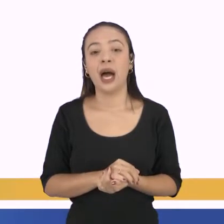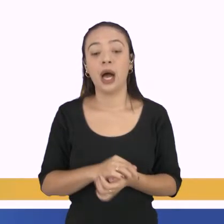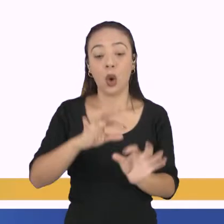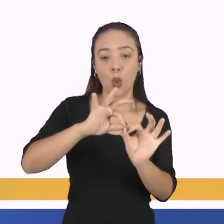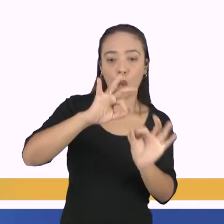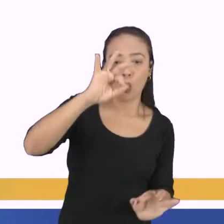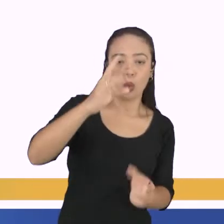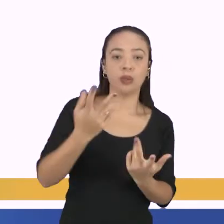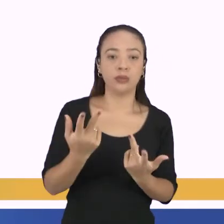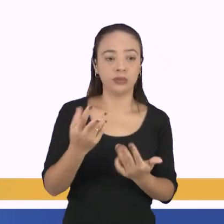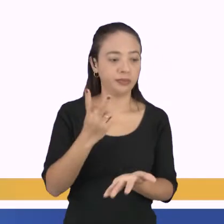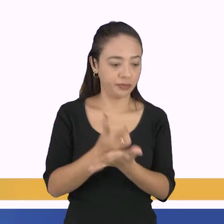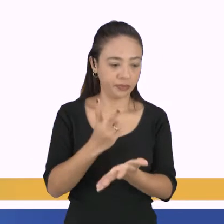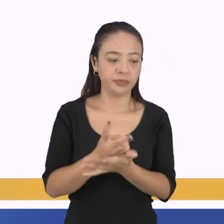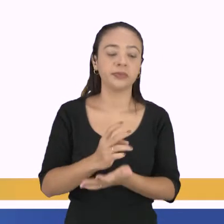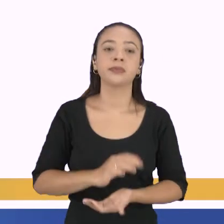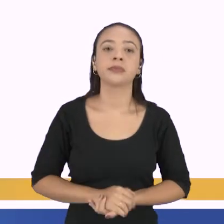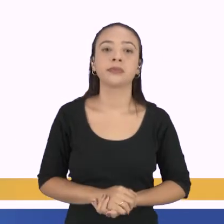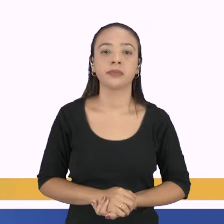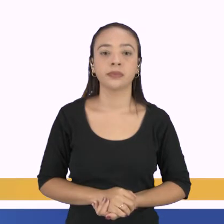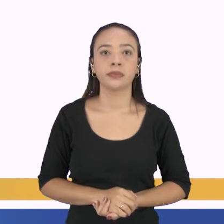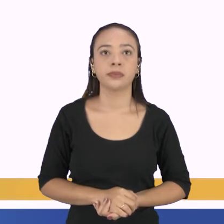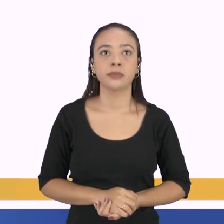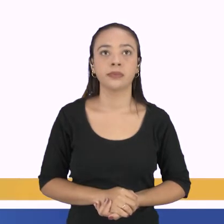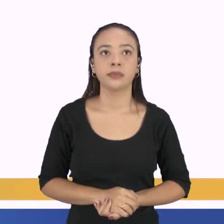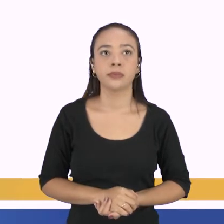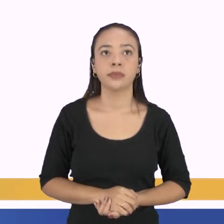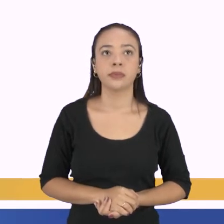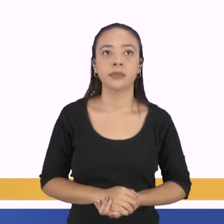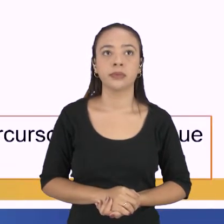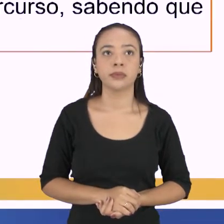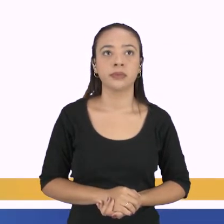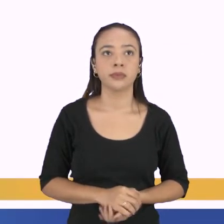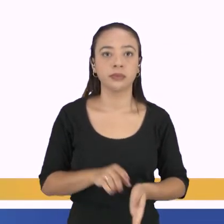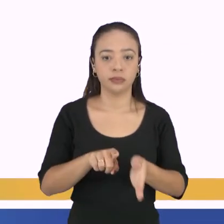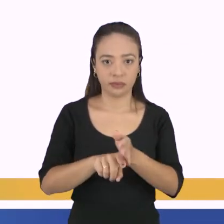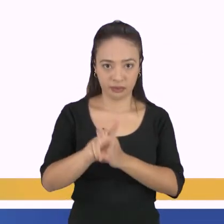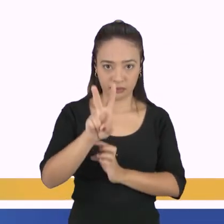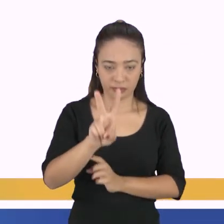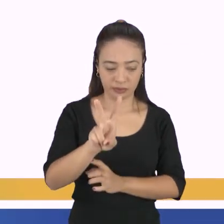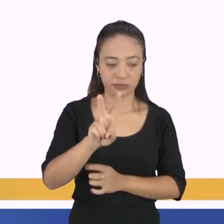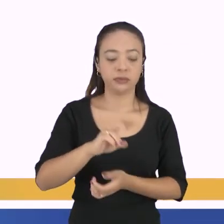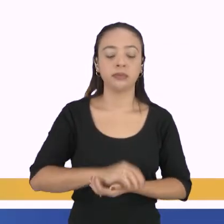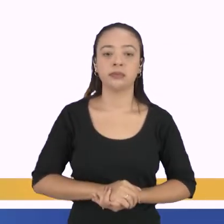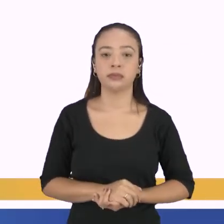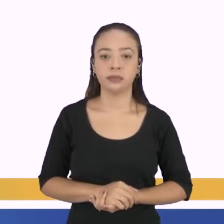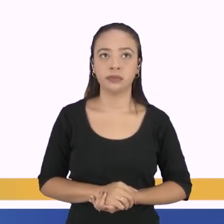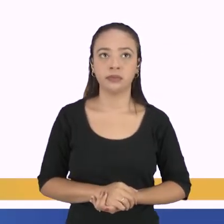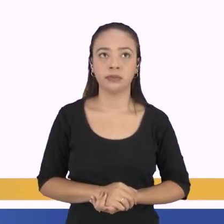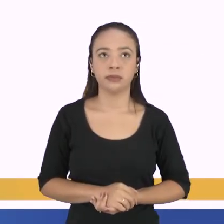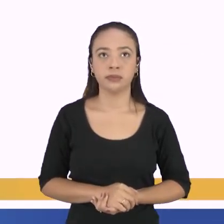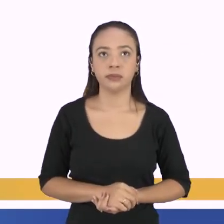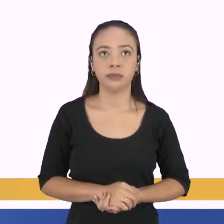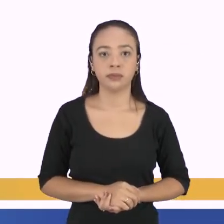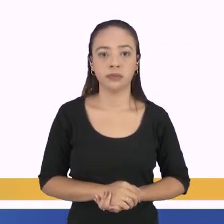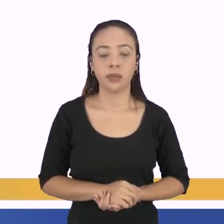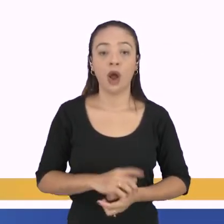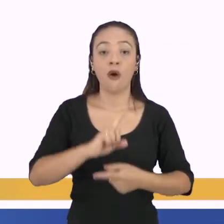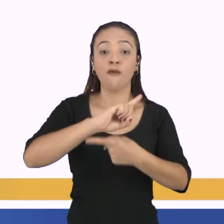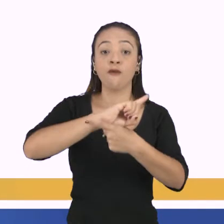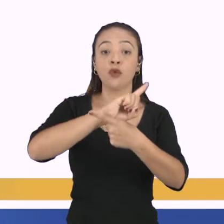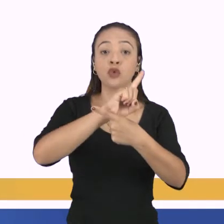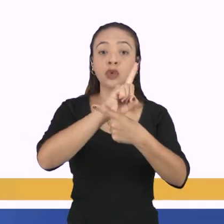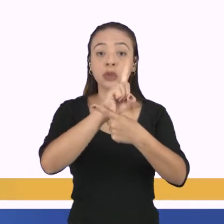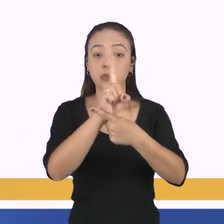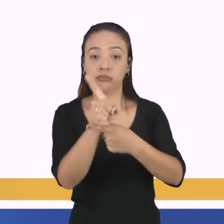Então a opção correta seria a letra D. Exercício 2. Qual é a velocidade de um